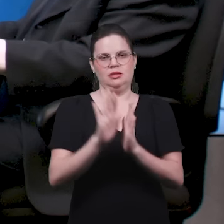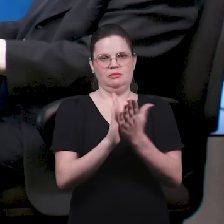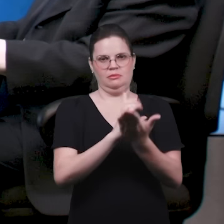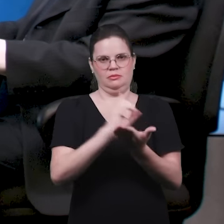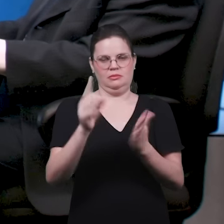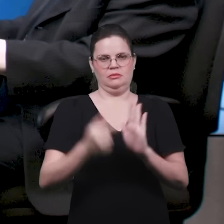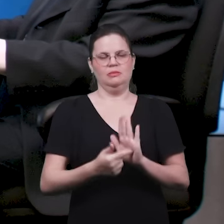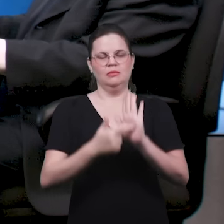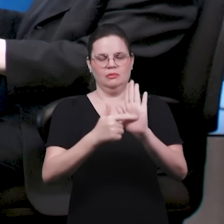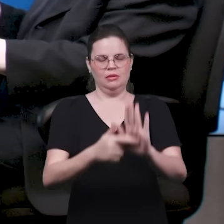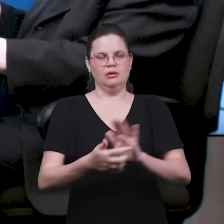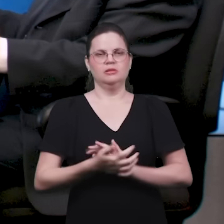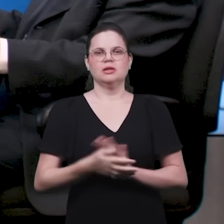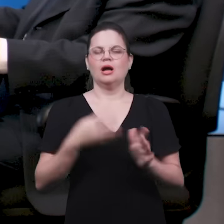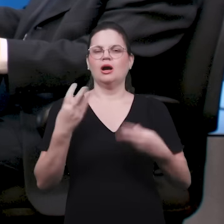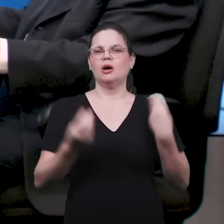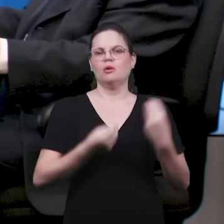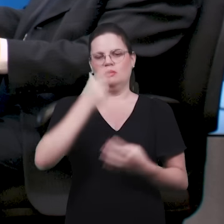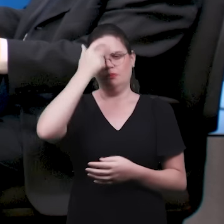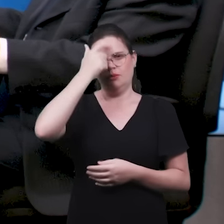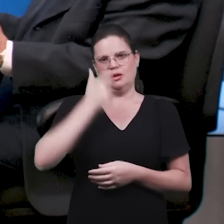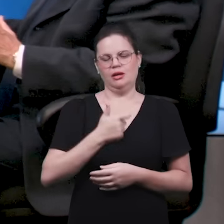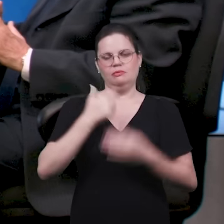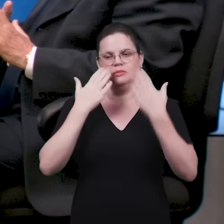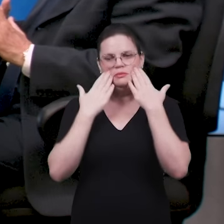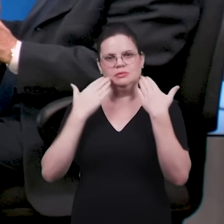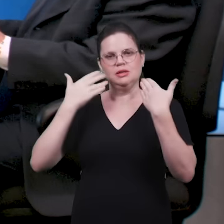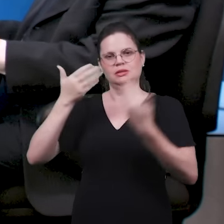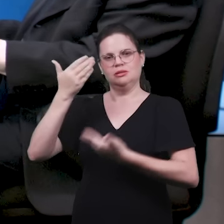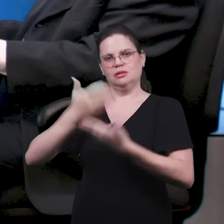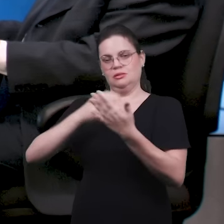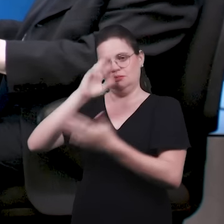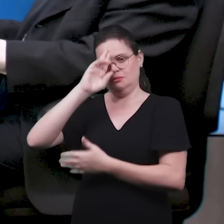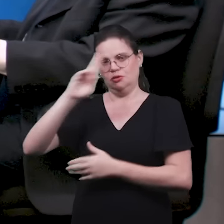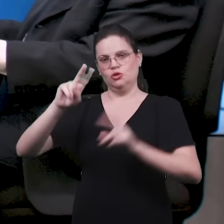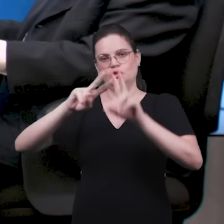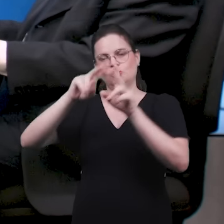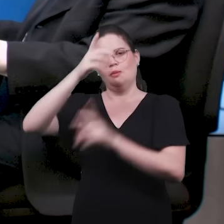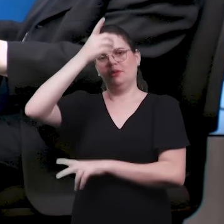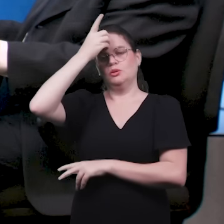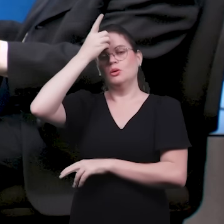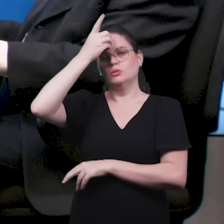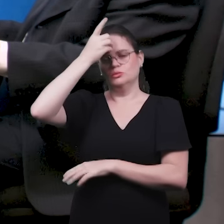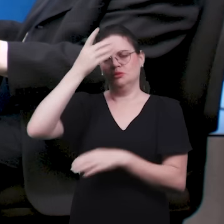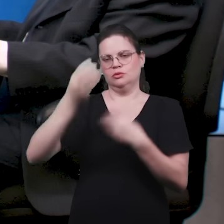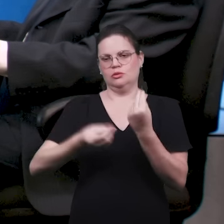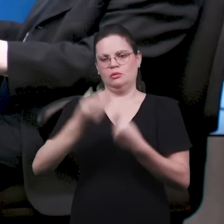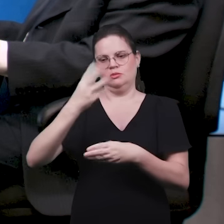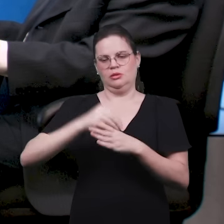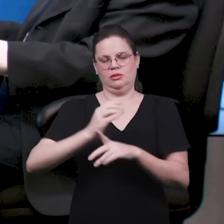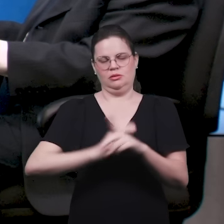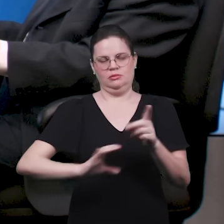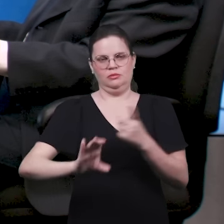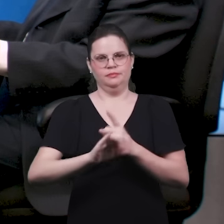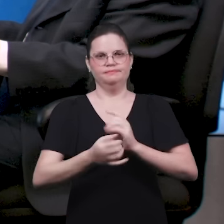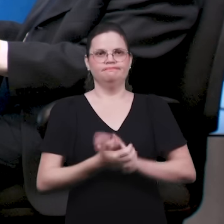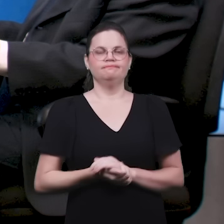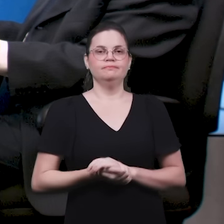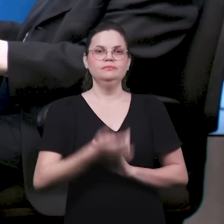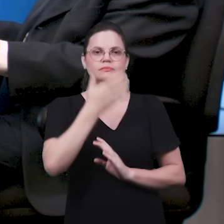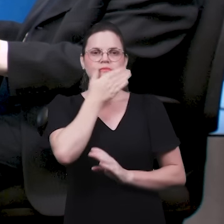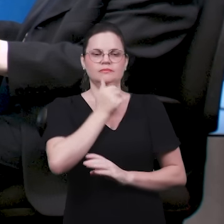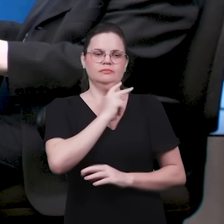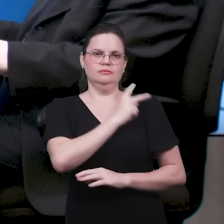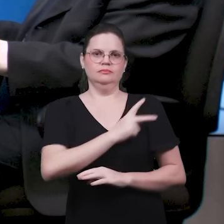Com relação a isso, né? Como nos apresentarmos diante de Deus com relação aos dons espirituais nos cultos. Paulo, quando escreve